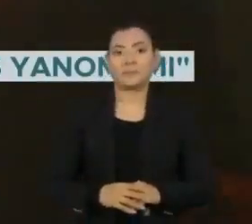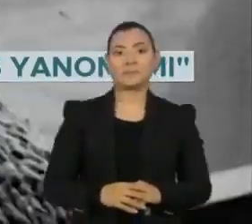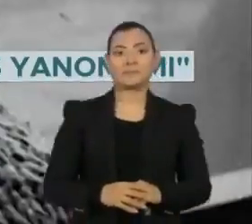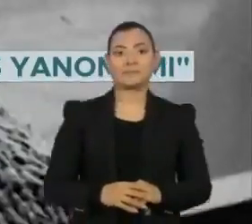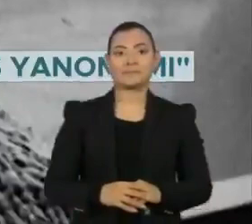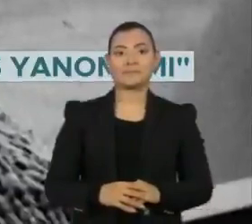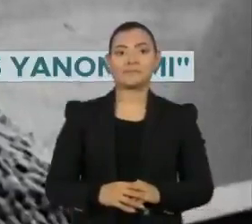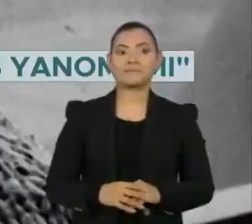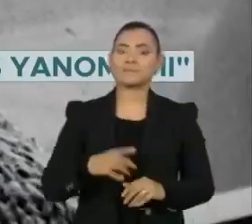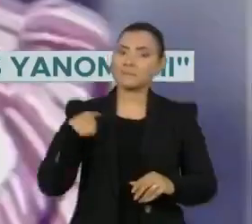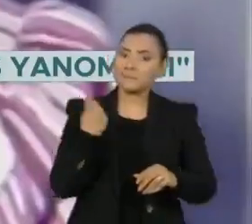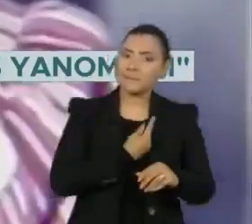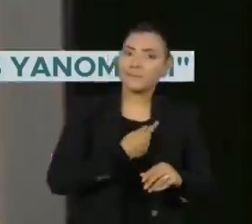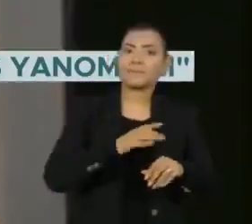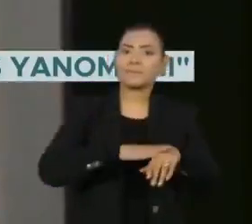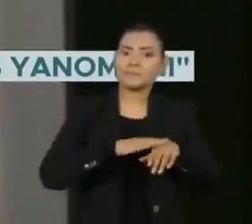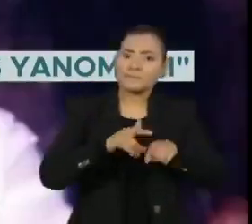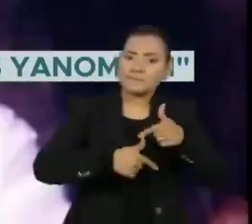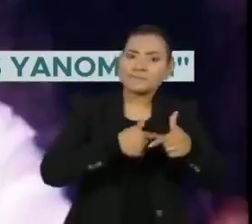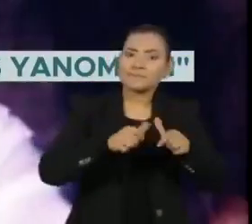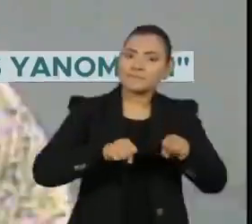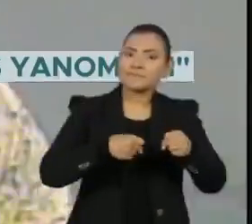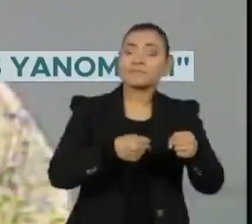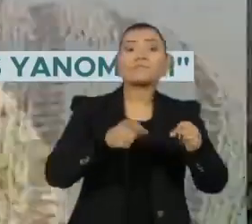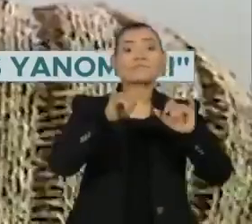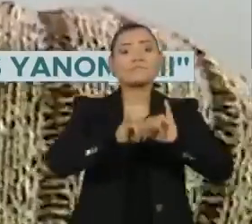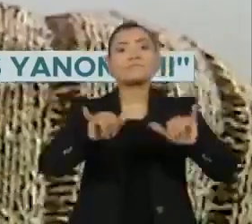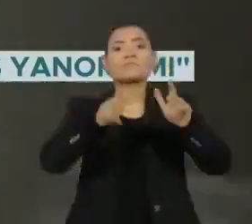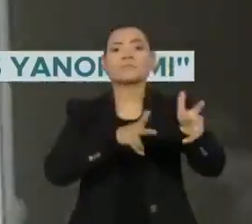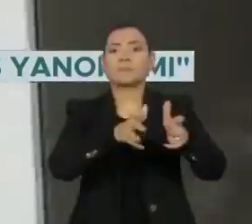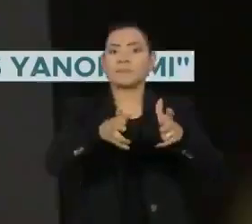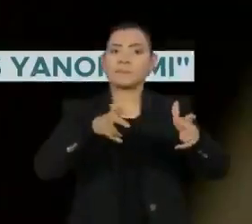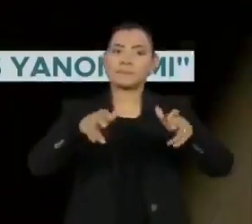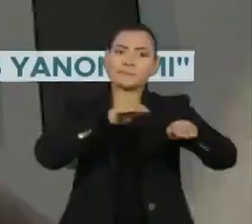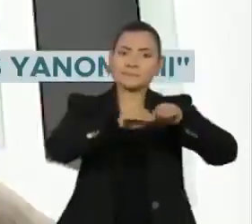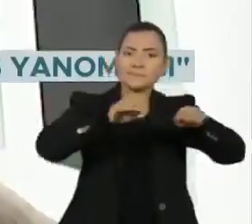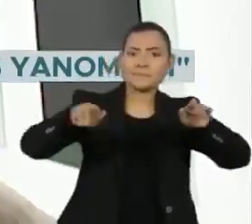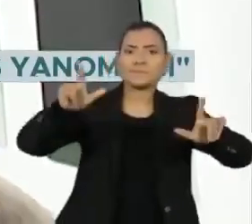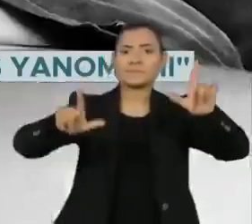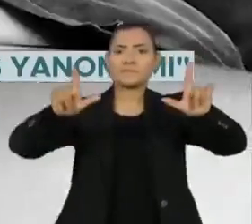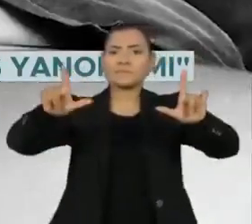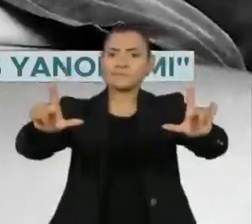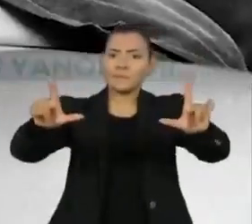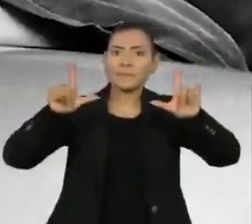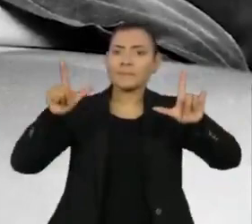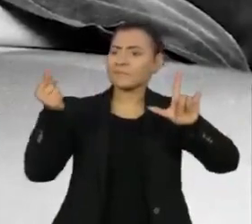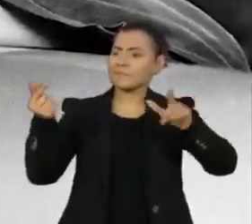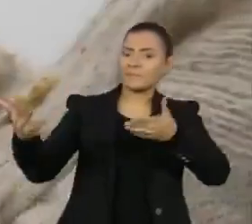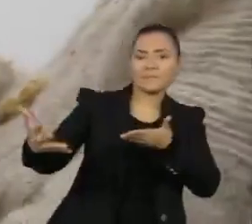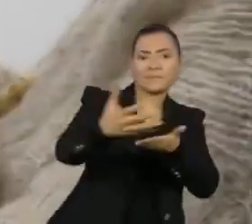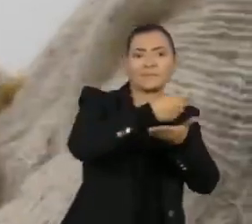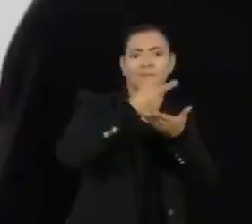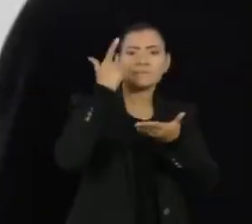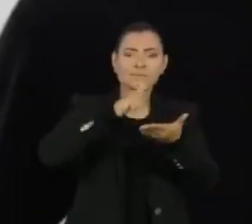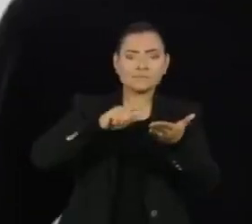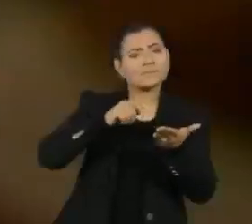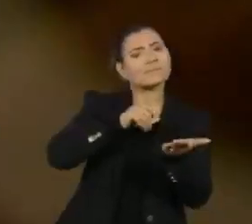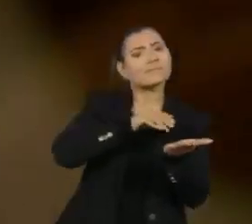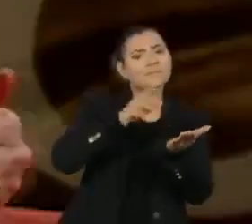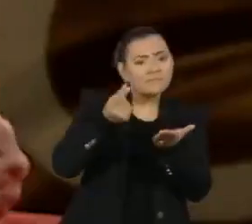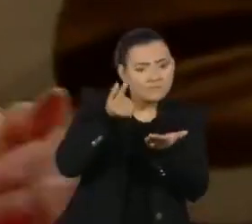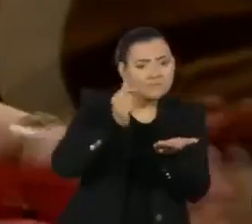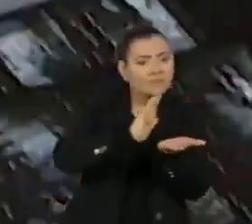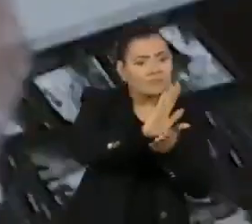esses povos. Cláudia promoveu campanhas de vacinação, mobilizou a imprensa, levantou fundos, escreveu manifestos.